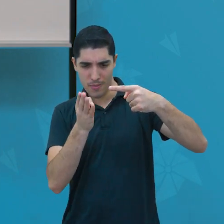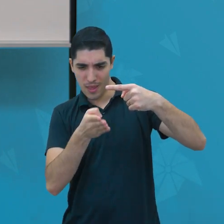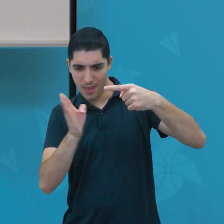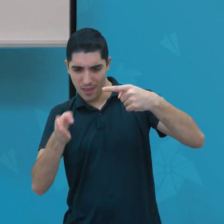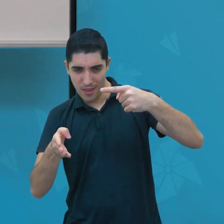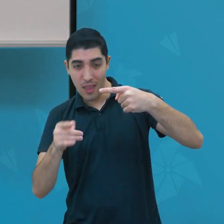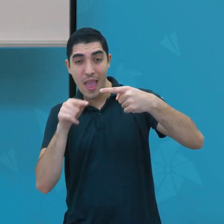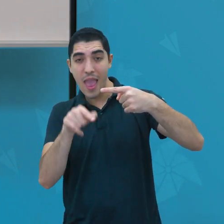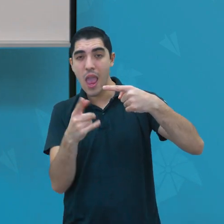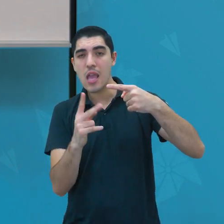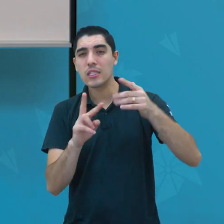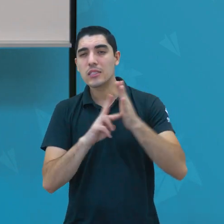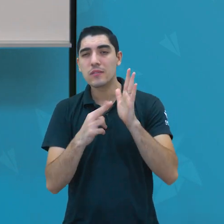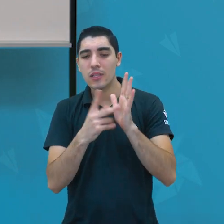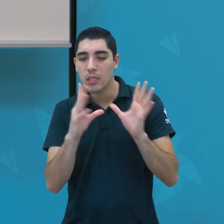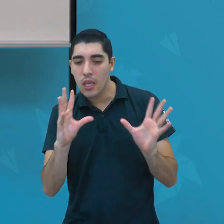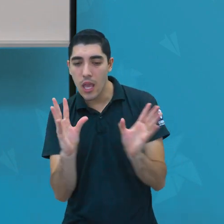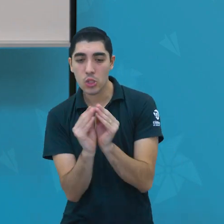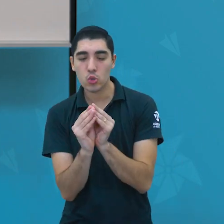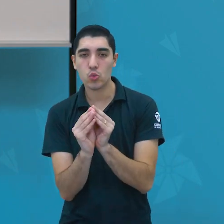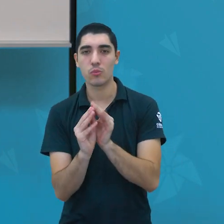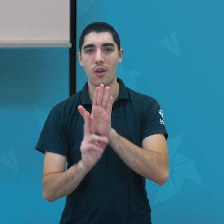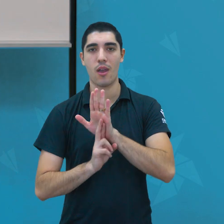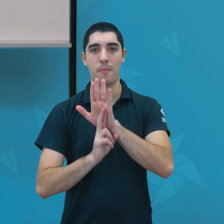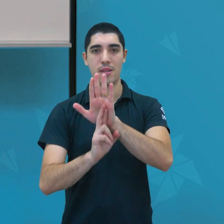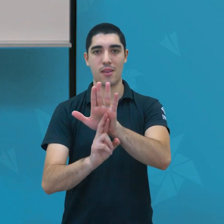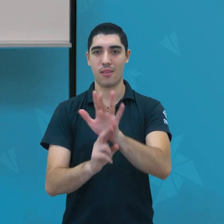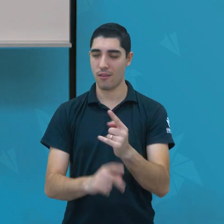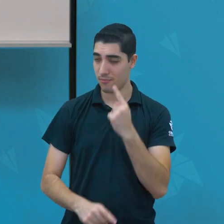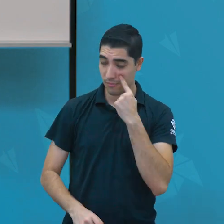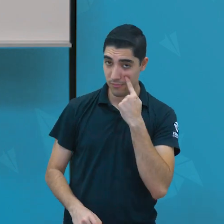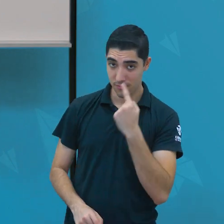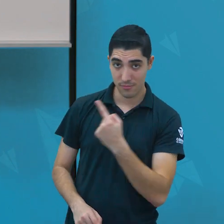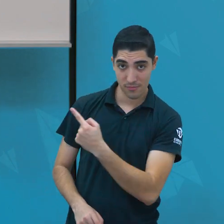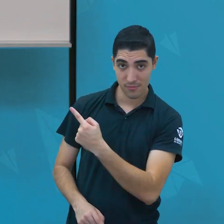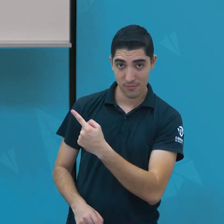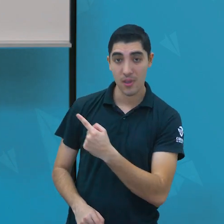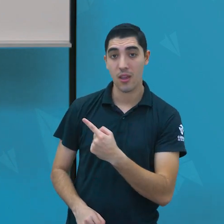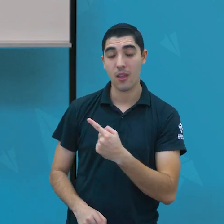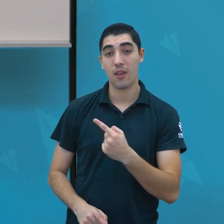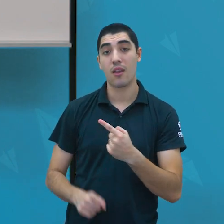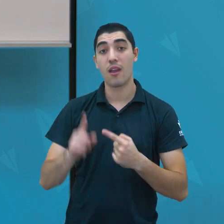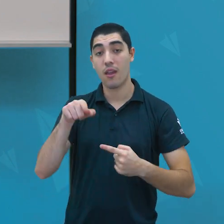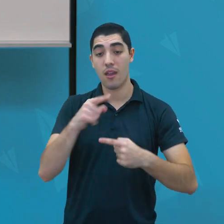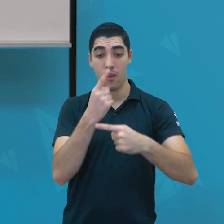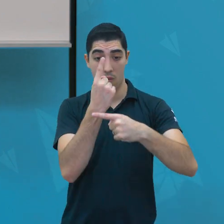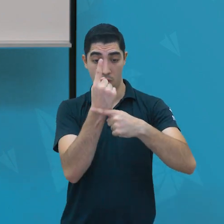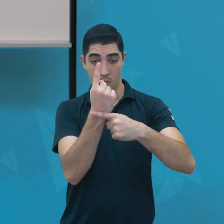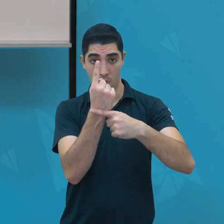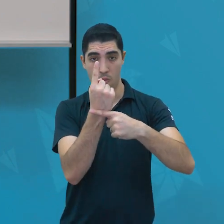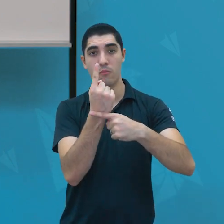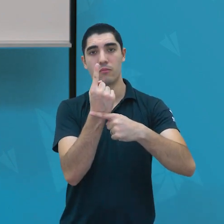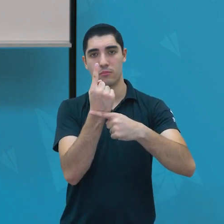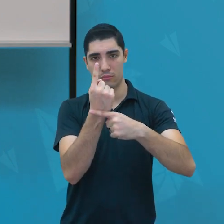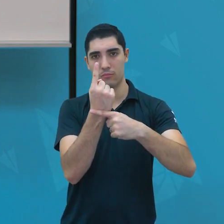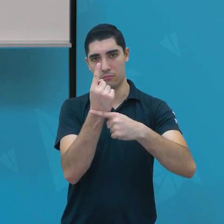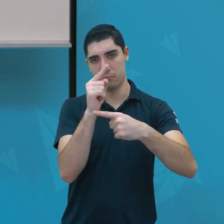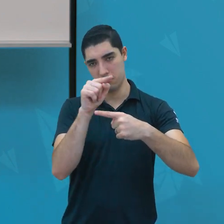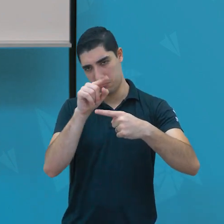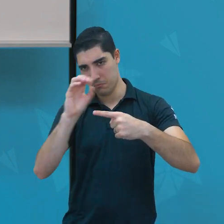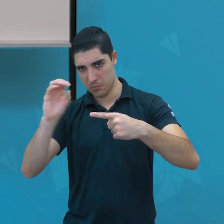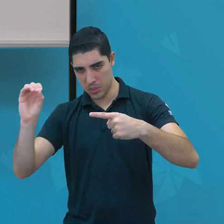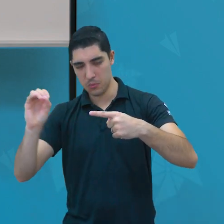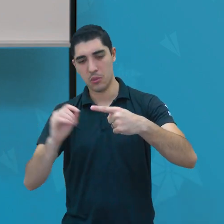de representar, de forma bem resumida, isso aqui. Porque na realidade é 1 multiplicando 1000